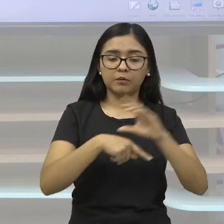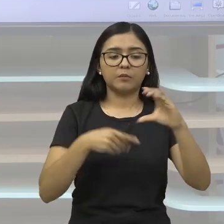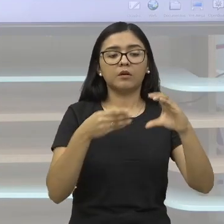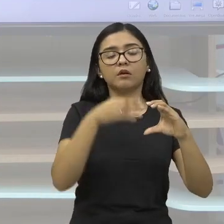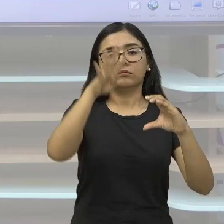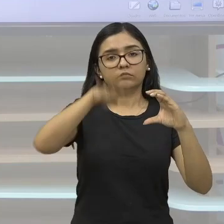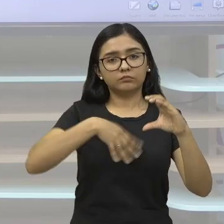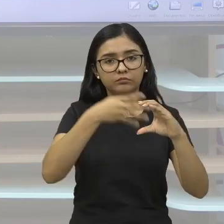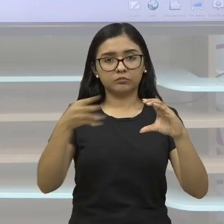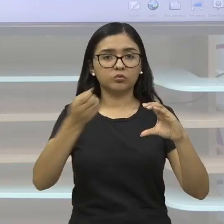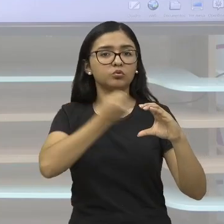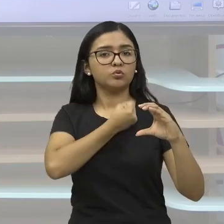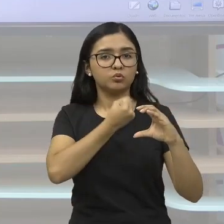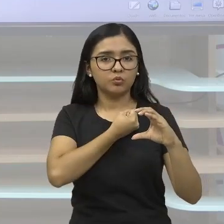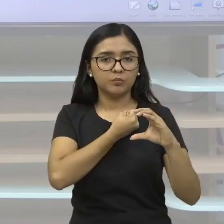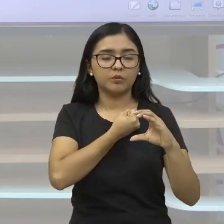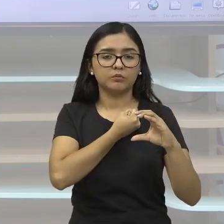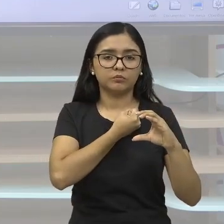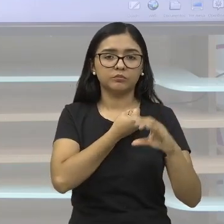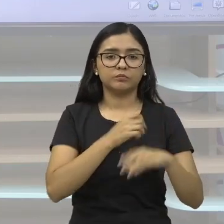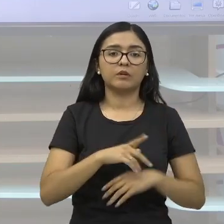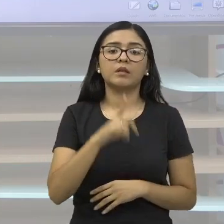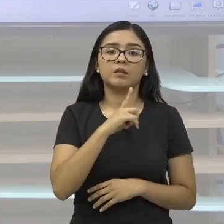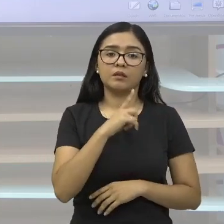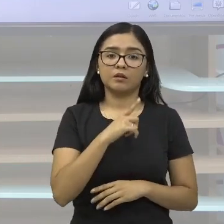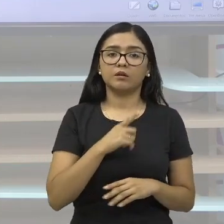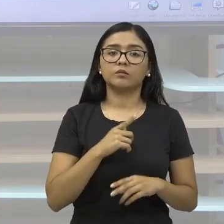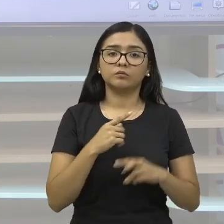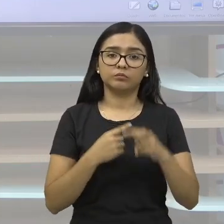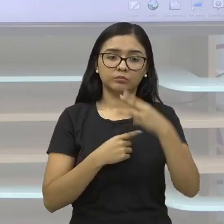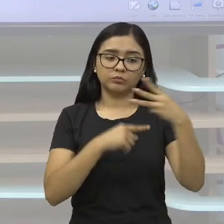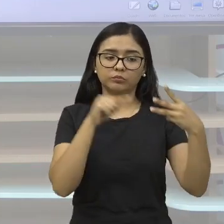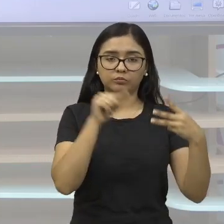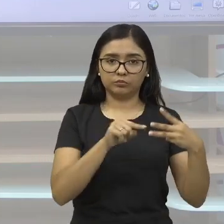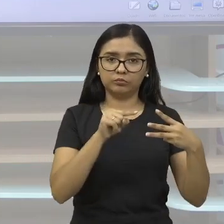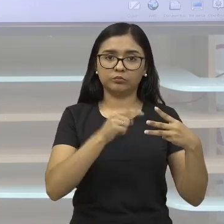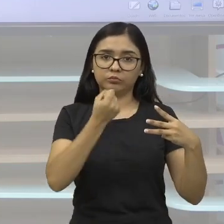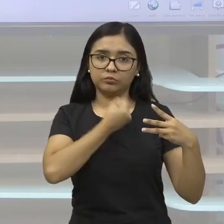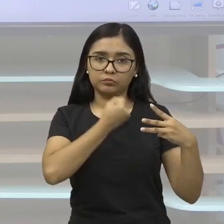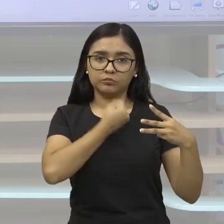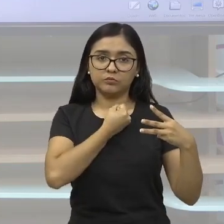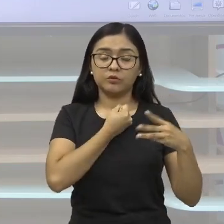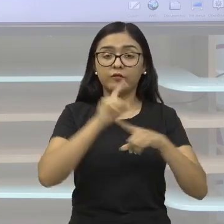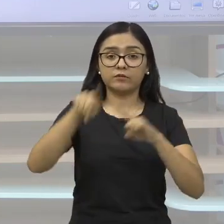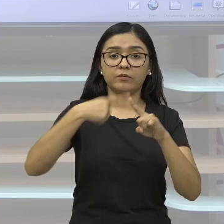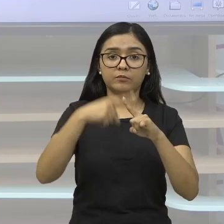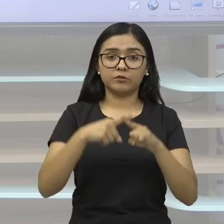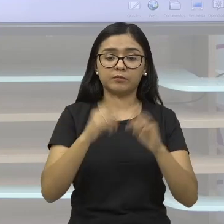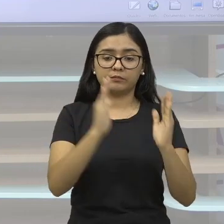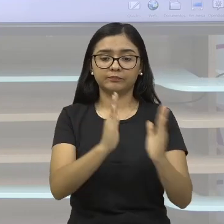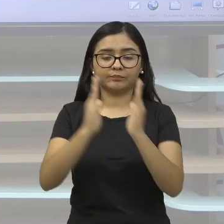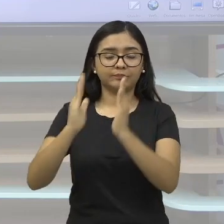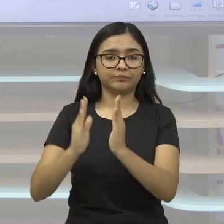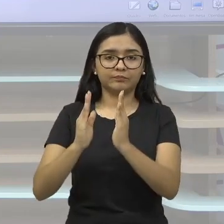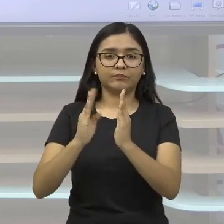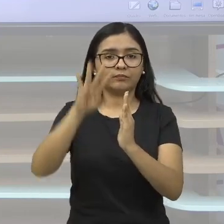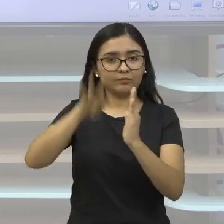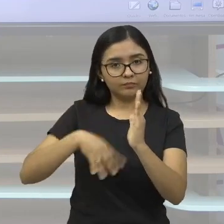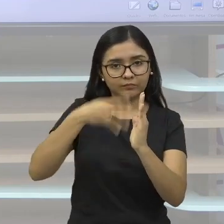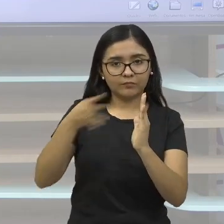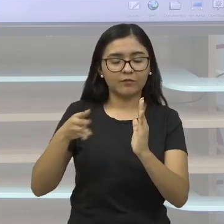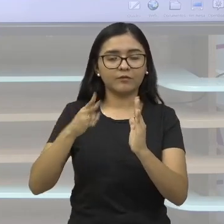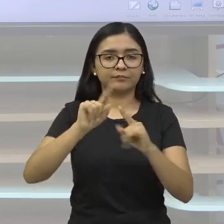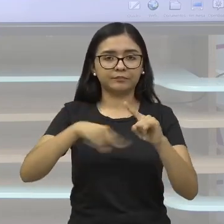número por uma matriz. Você pega o número que está fora da matriz e multiplica com todos os termos que estiver dentro dessa